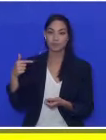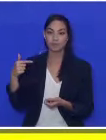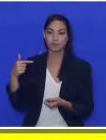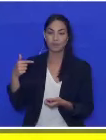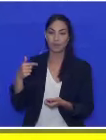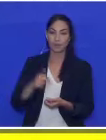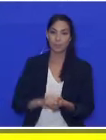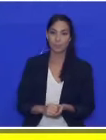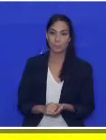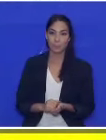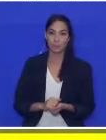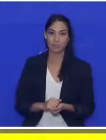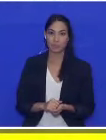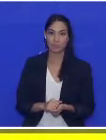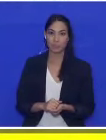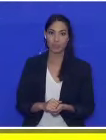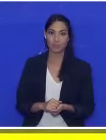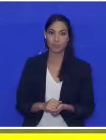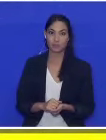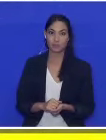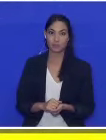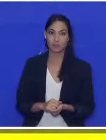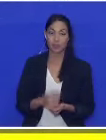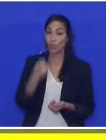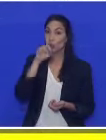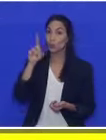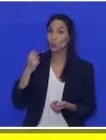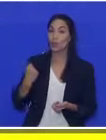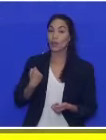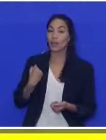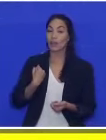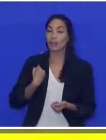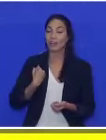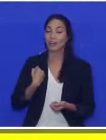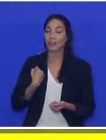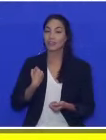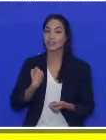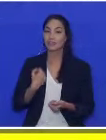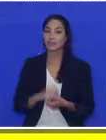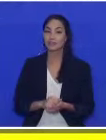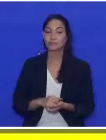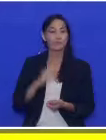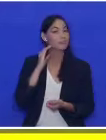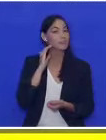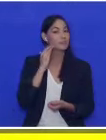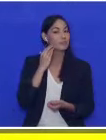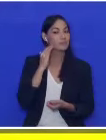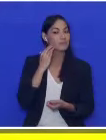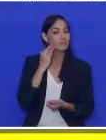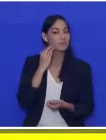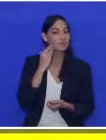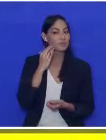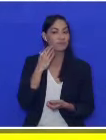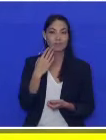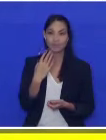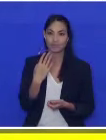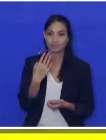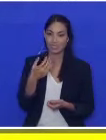77. Preta, 77. O sétimo e último número está chegando. Bola rosa,